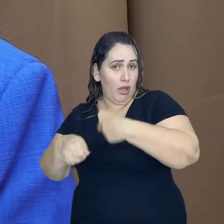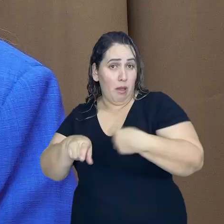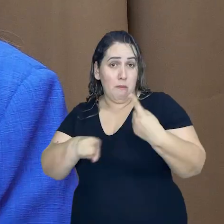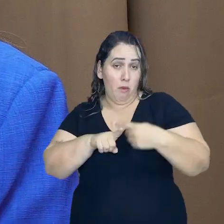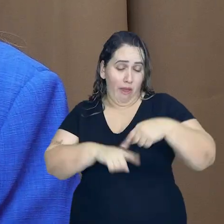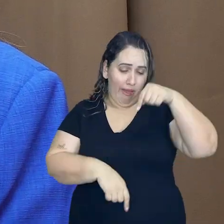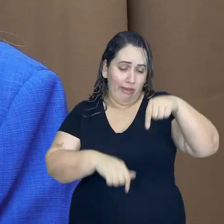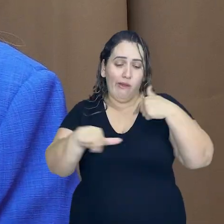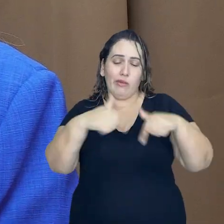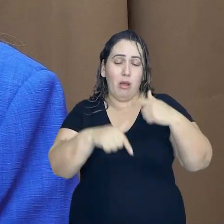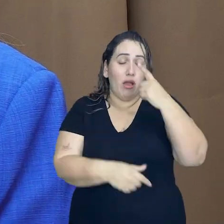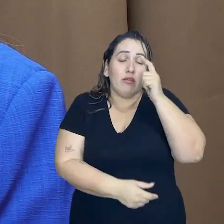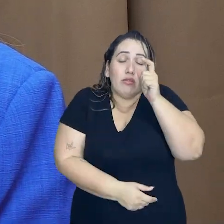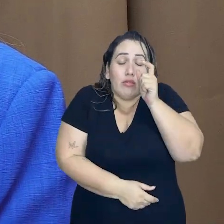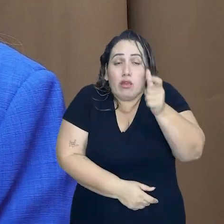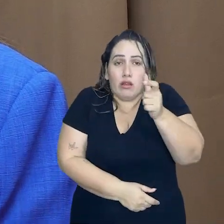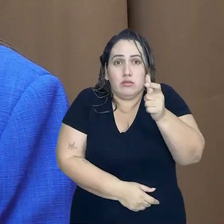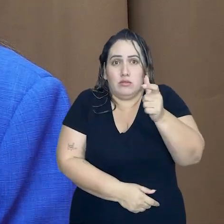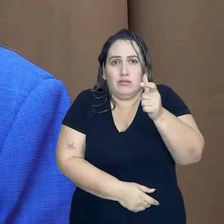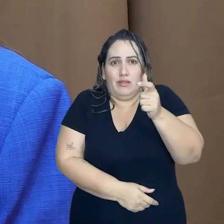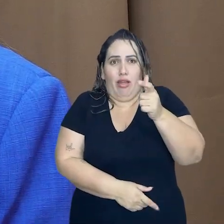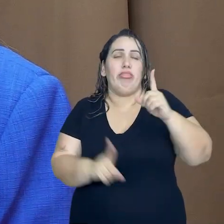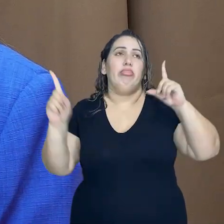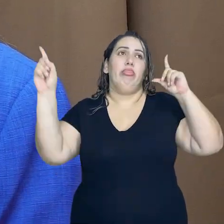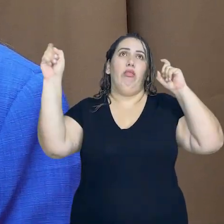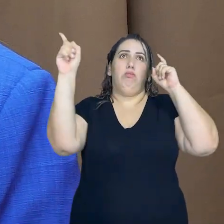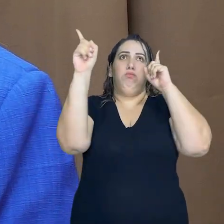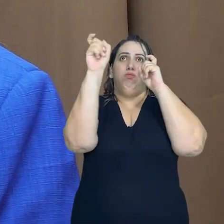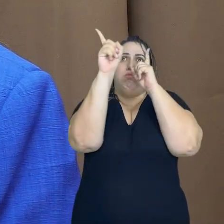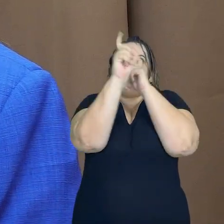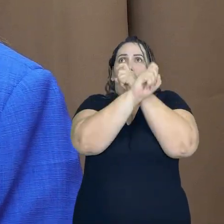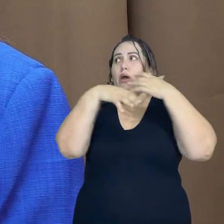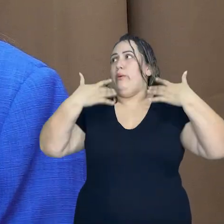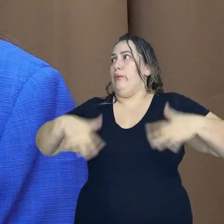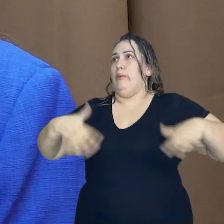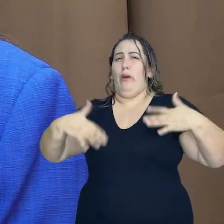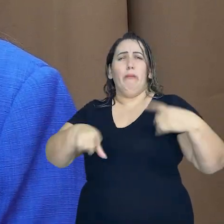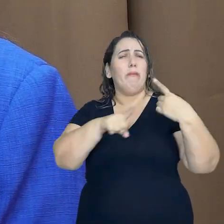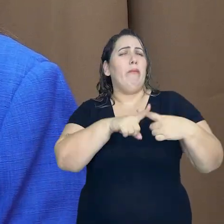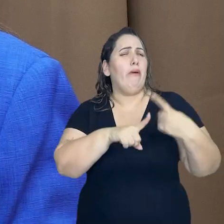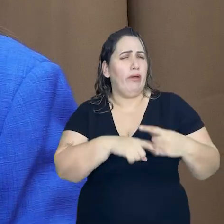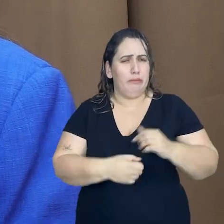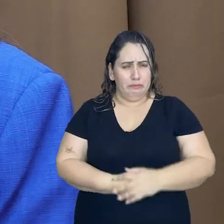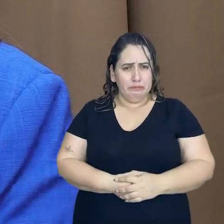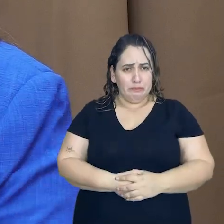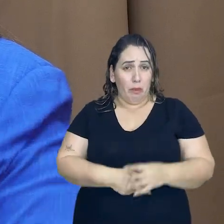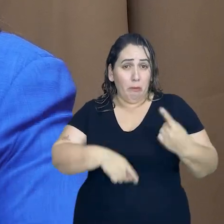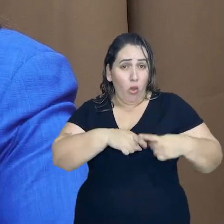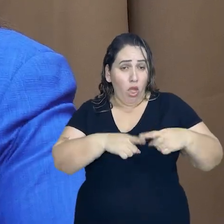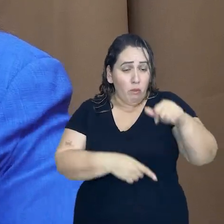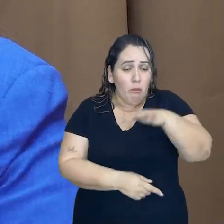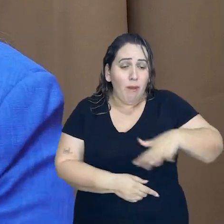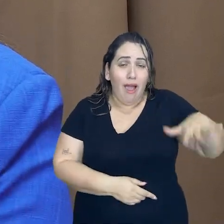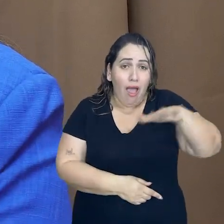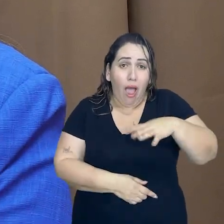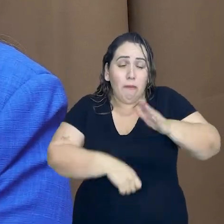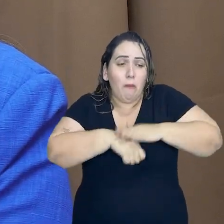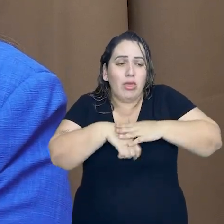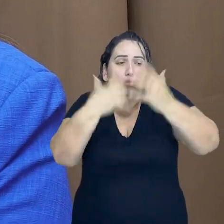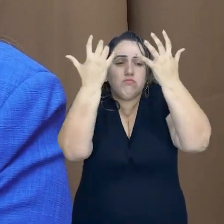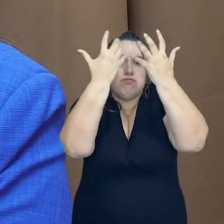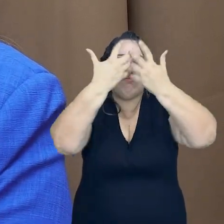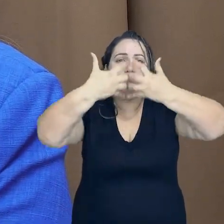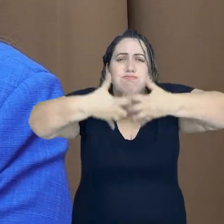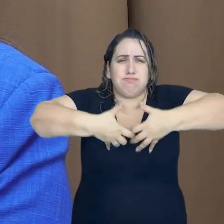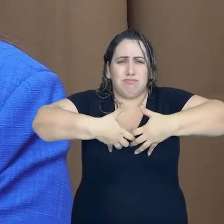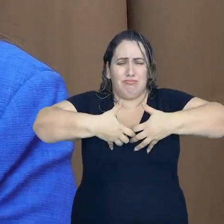muito interessante, porque é uma área muito prolixa. Por quê? Porque ela é exatamente a